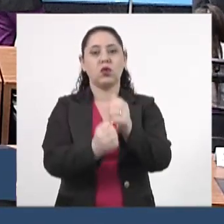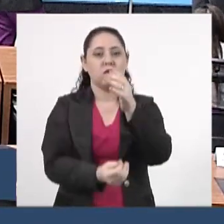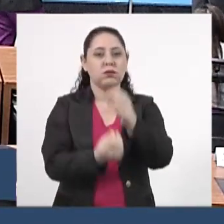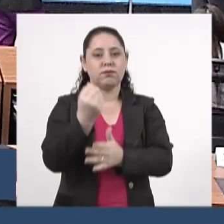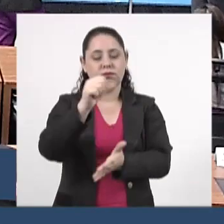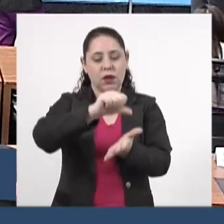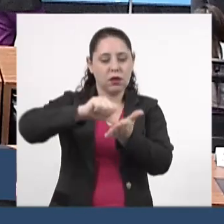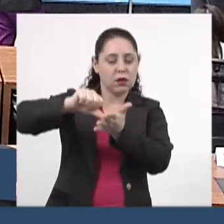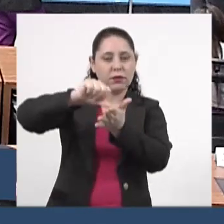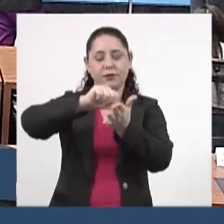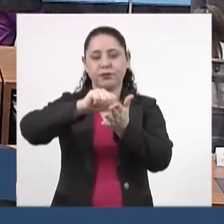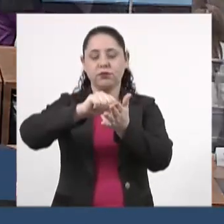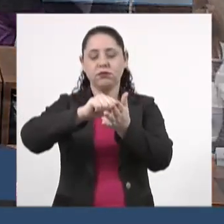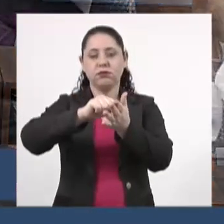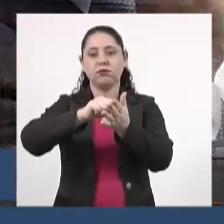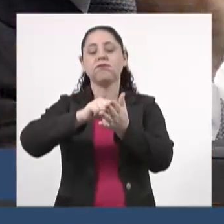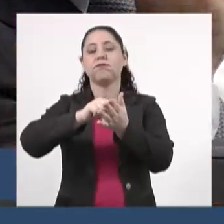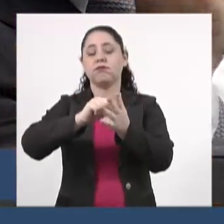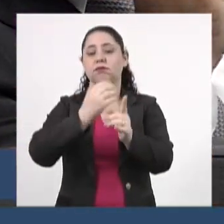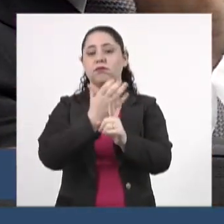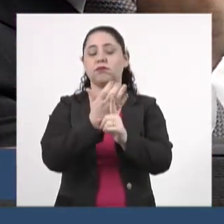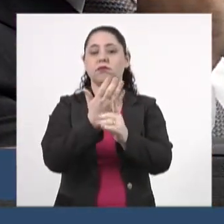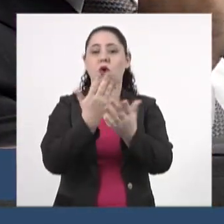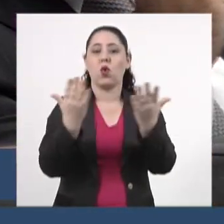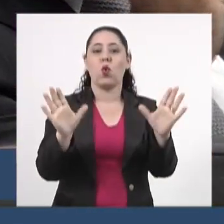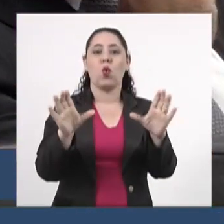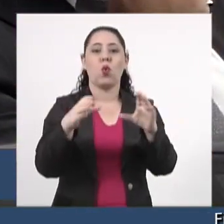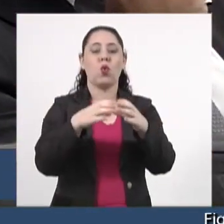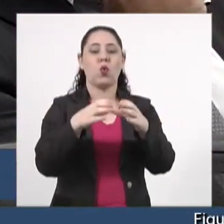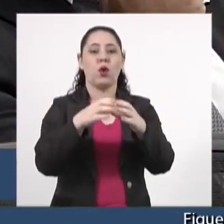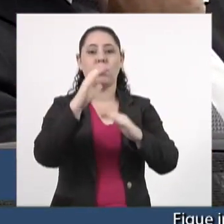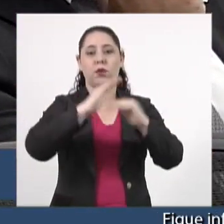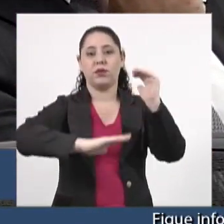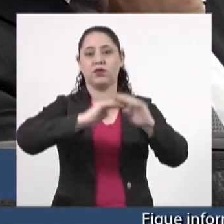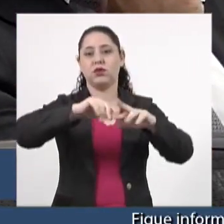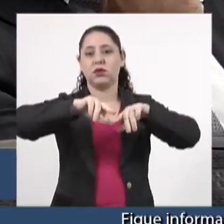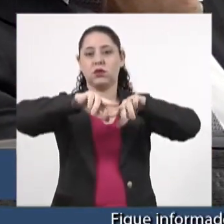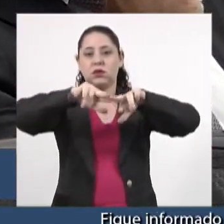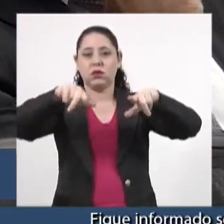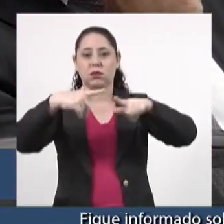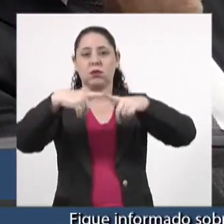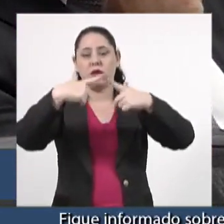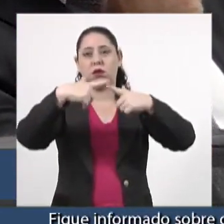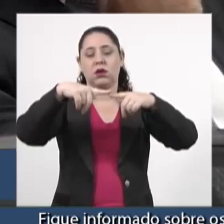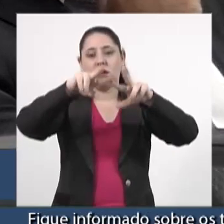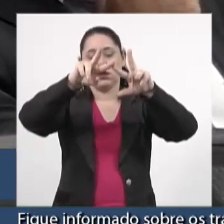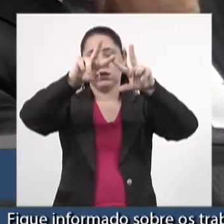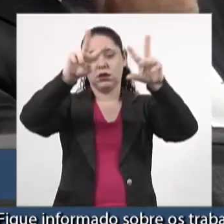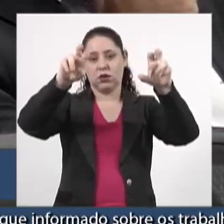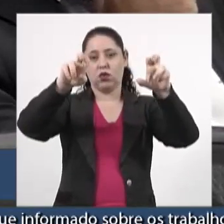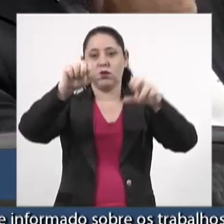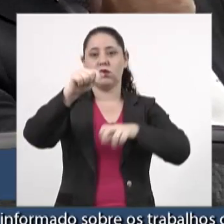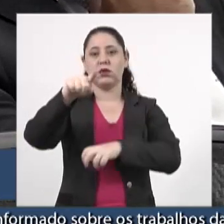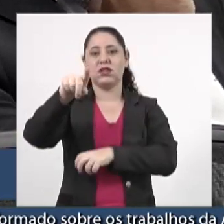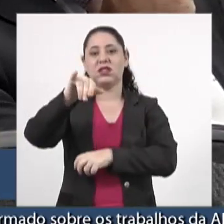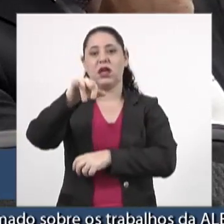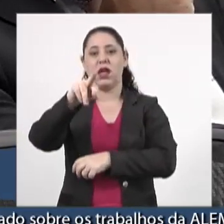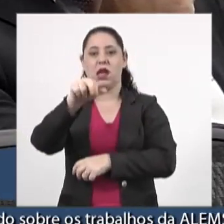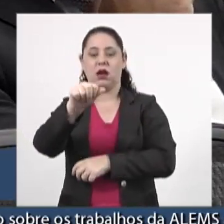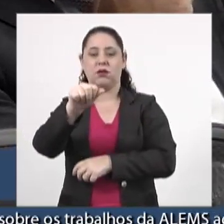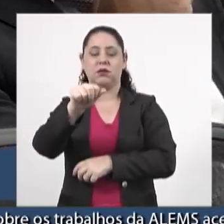né, interdisciplinar, em conjunto, porque é um assunto, Zaira, senhora Zaira,